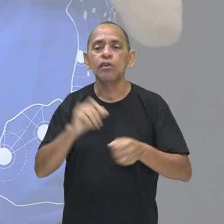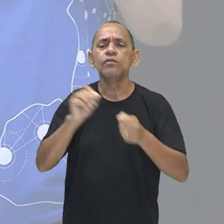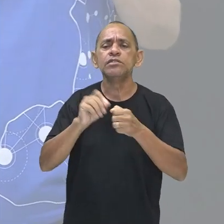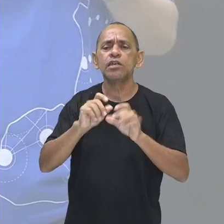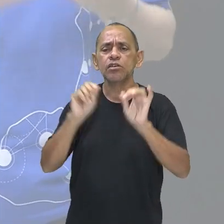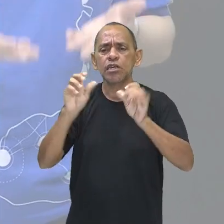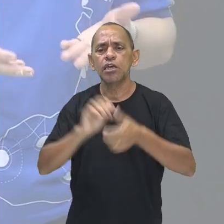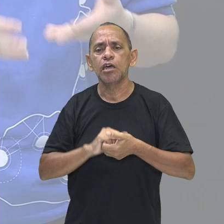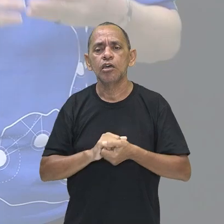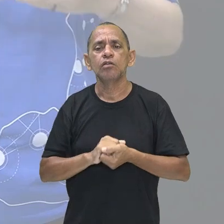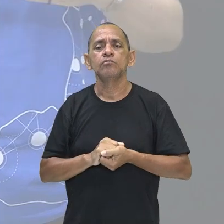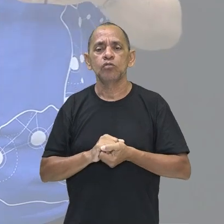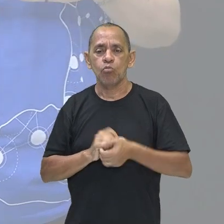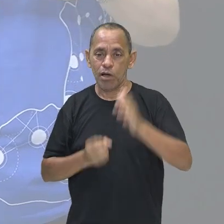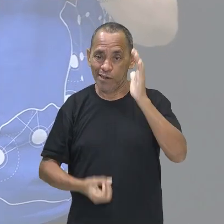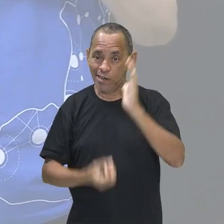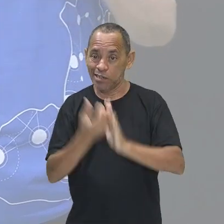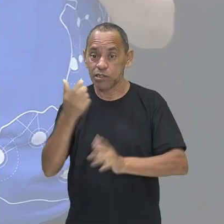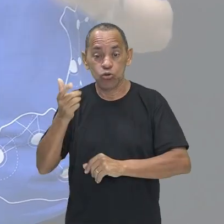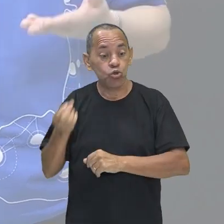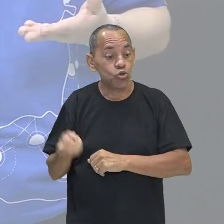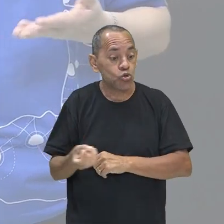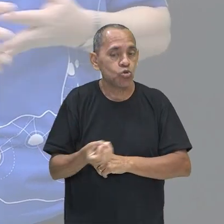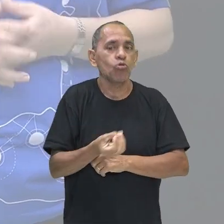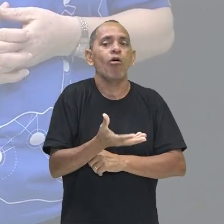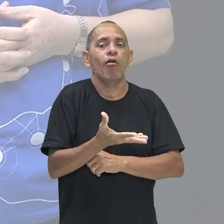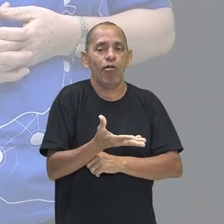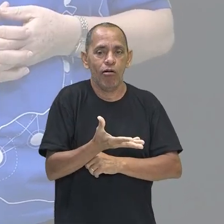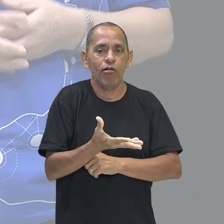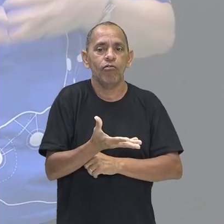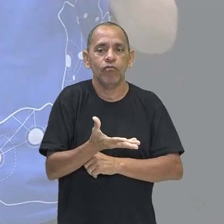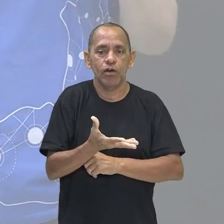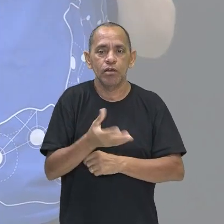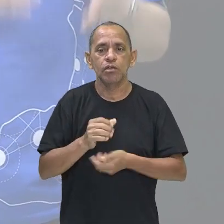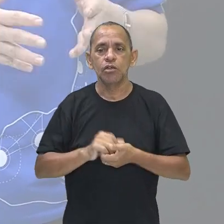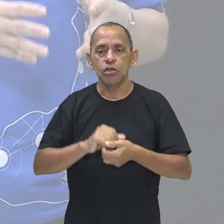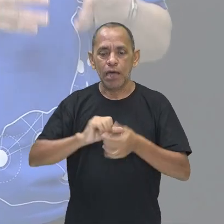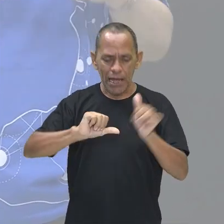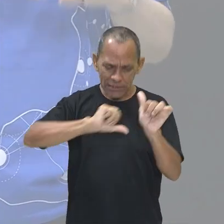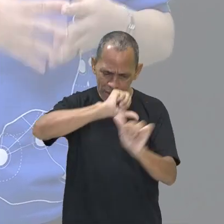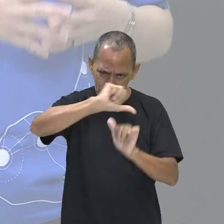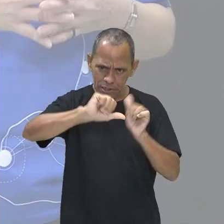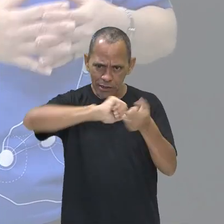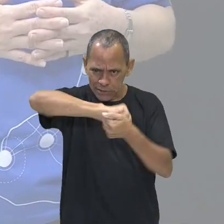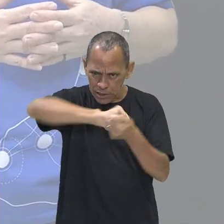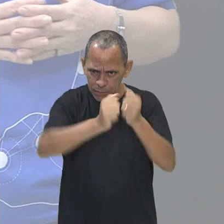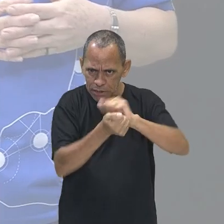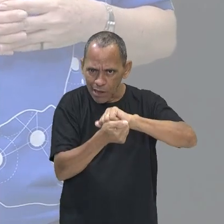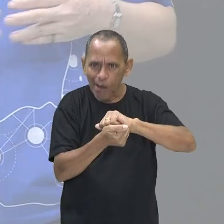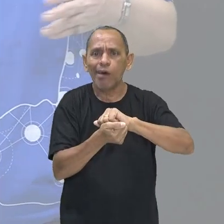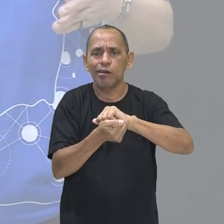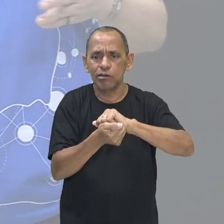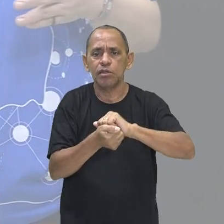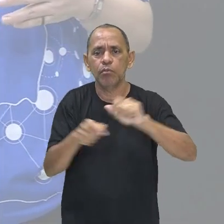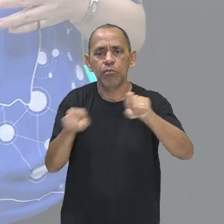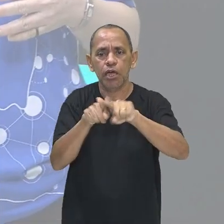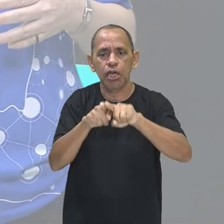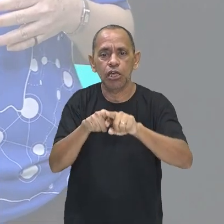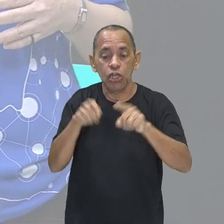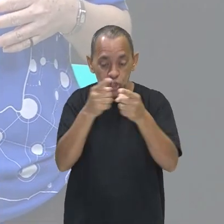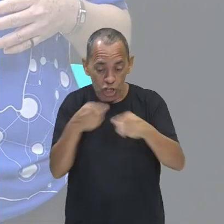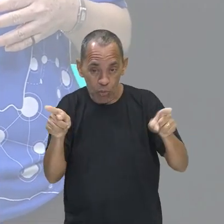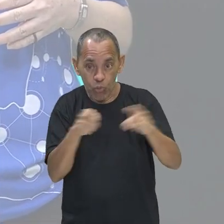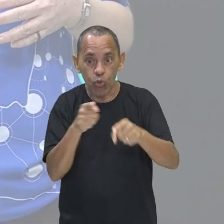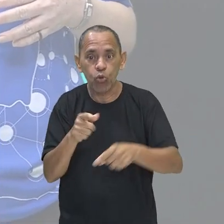essa composição, fizeram a tradução para o seu idioma da música Garota de Ipanema. E aí,